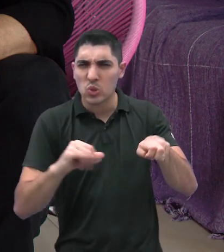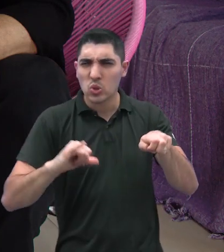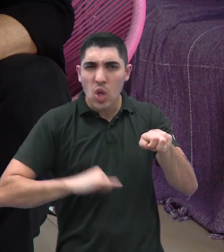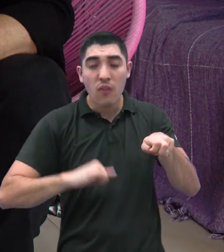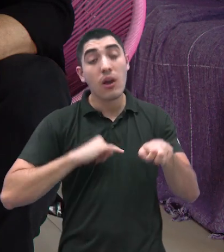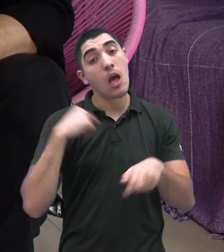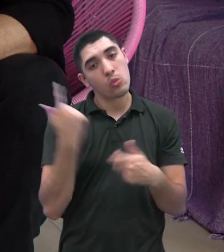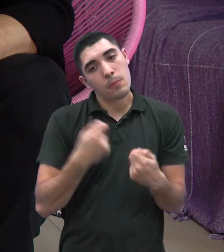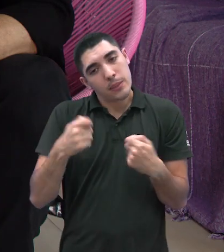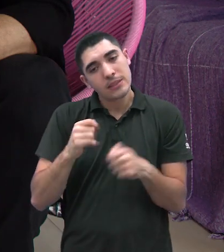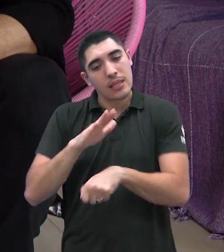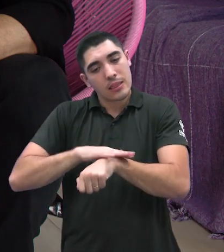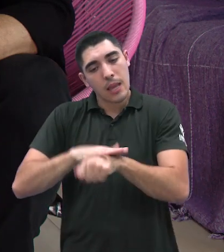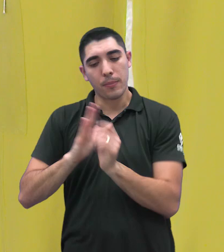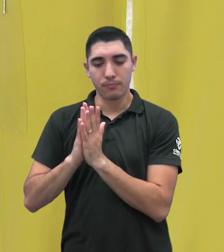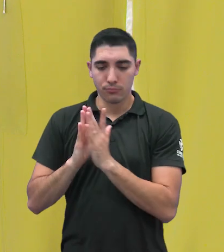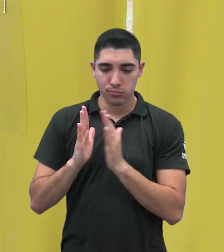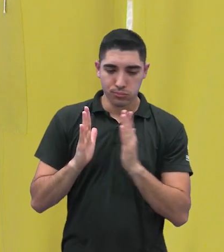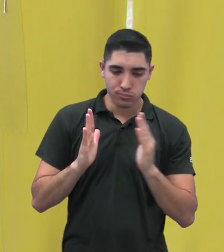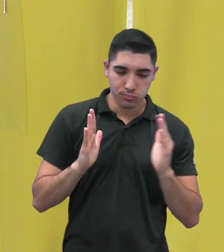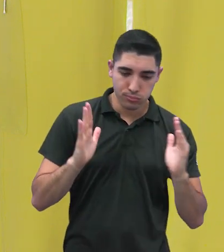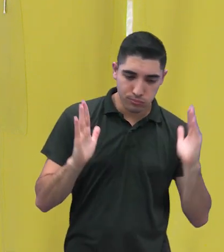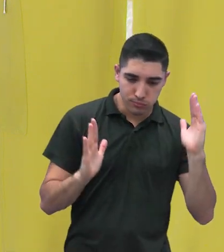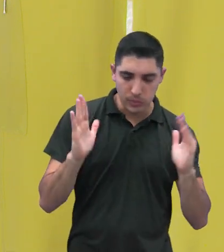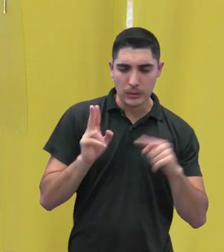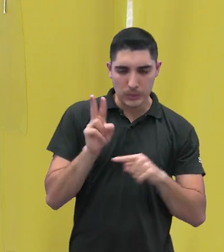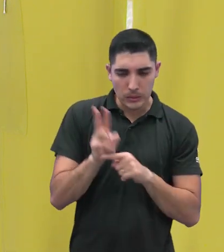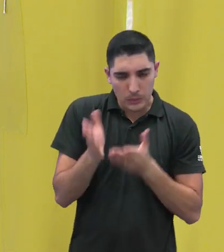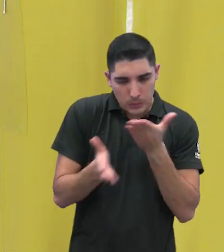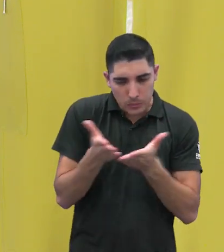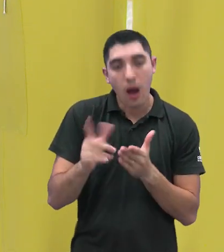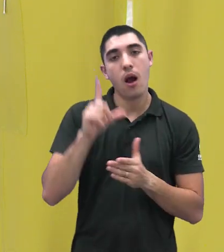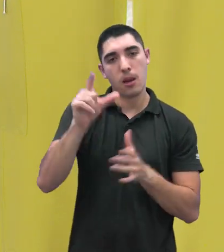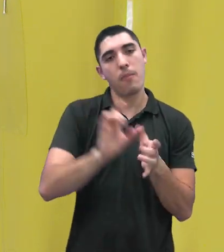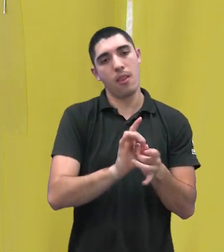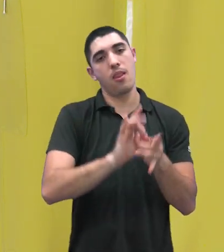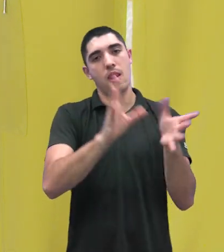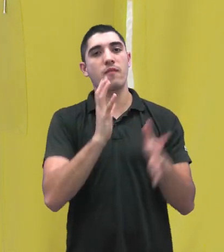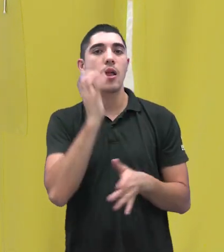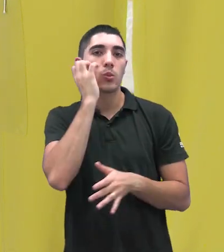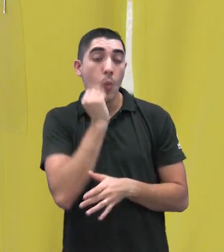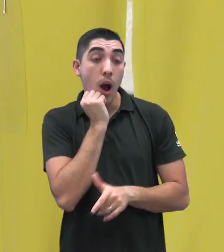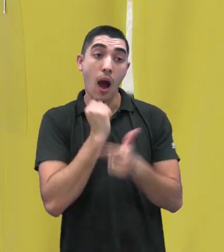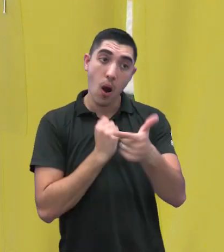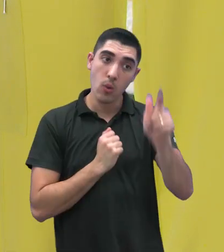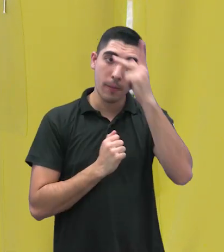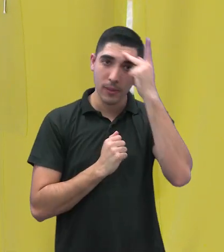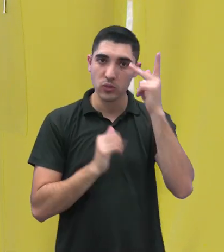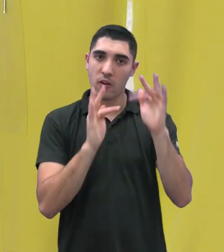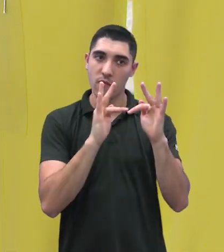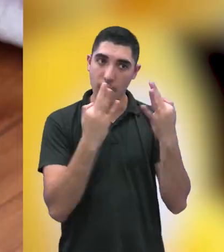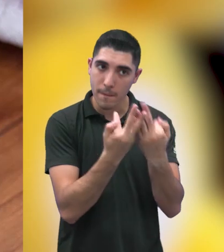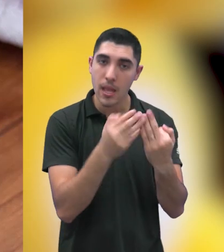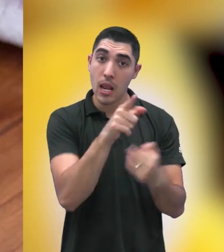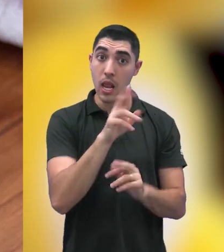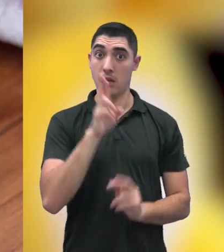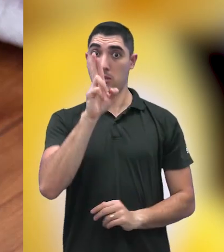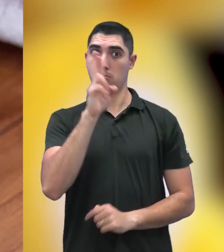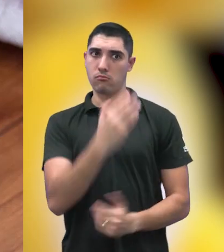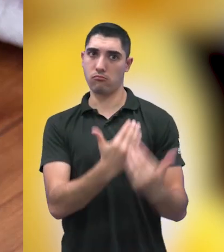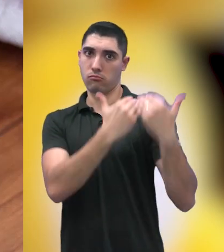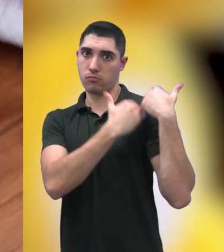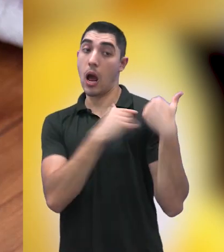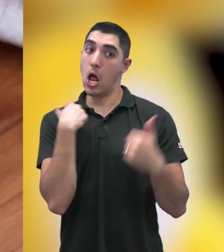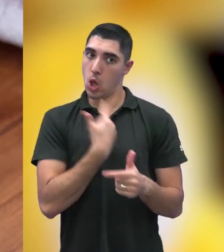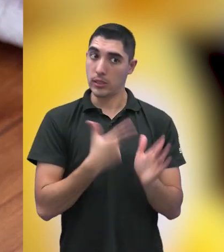E a gente precisa de um tempo hábil para poder deixar eles bem castrados e vacinados. Aí sim a gente doar. para uma pessoa responsável, é feita uma entrevista bem rígida,